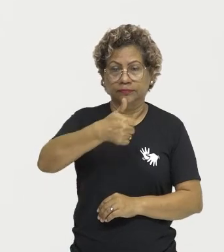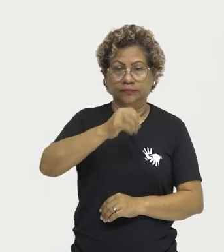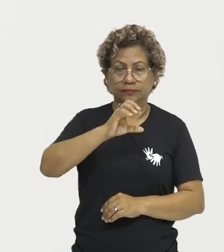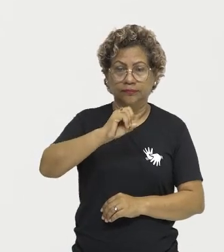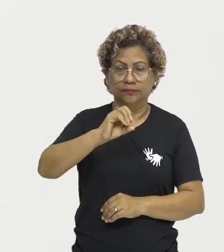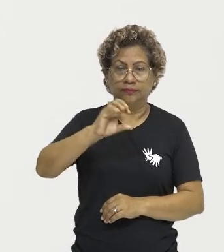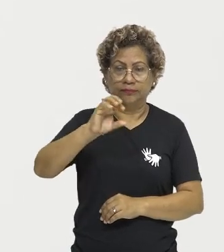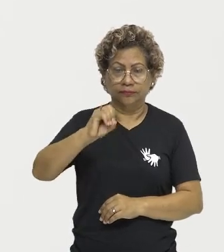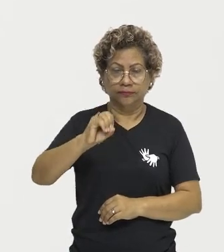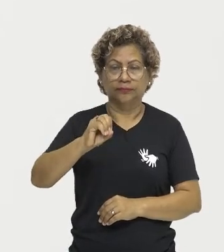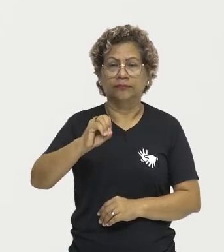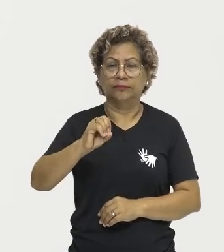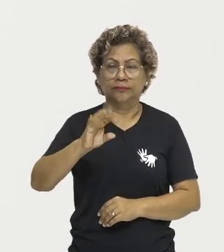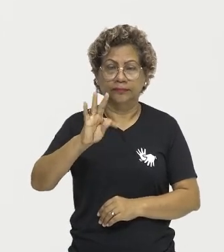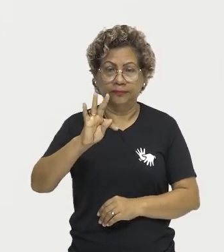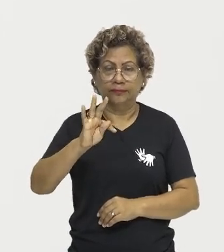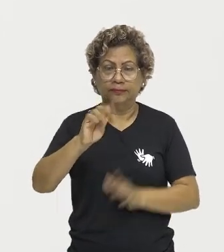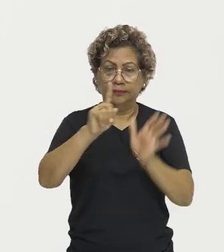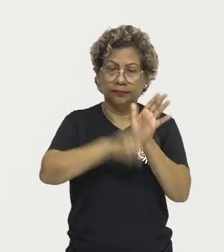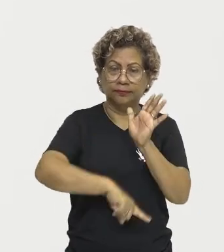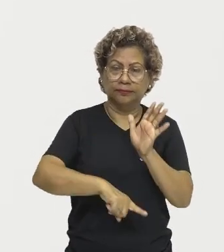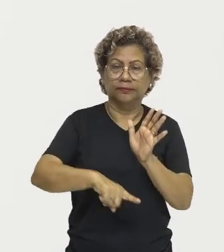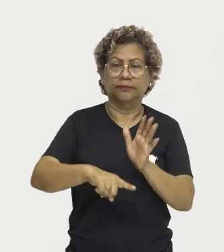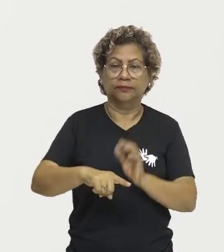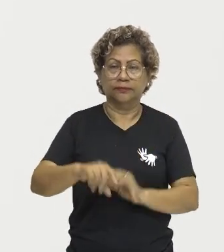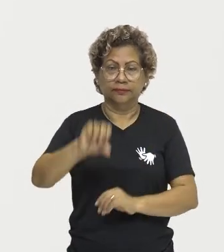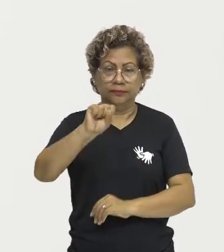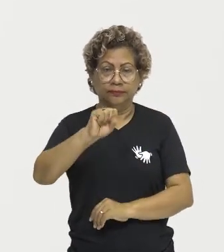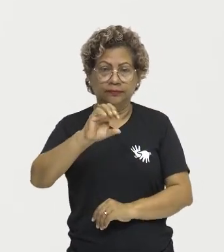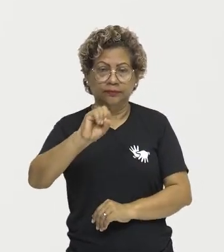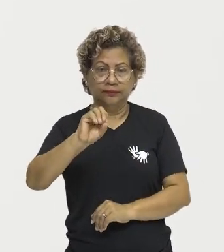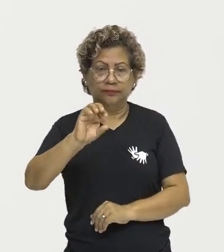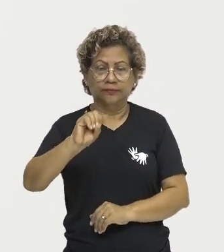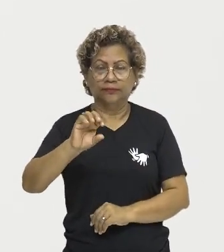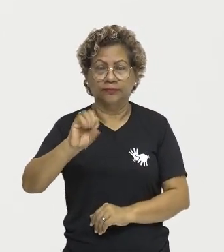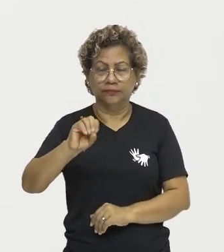876 igual a 0. Resolvendo tudo, você tem